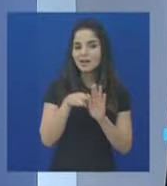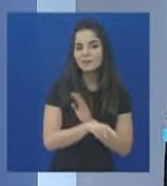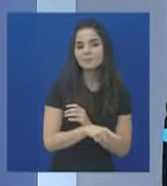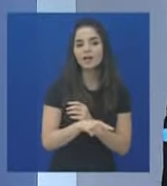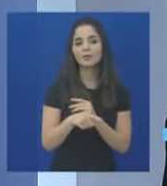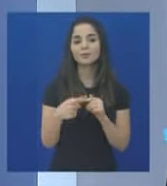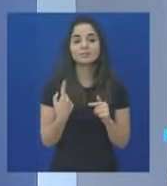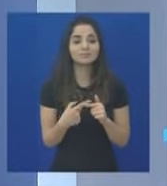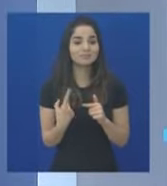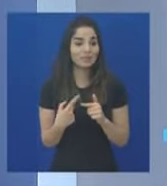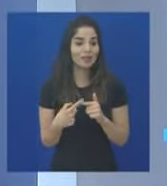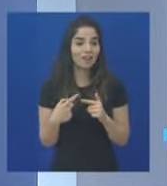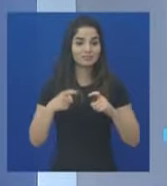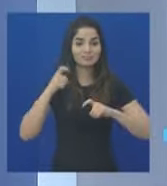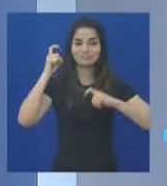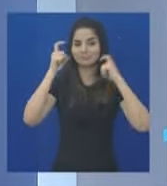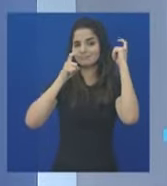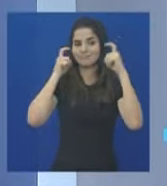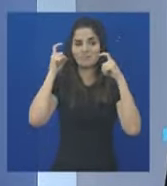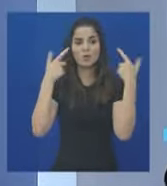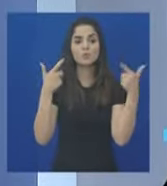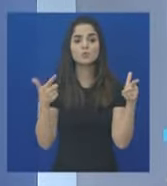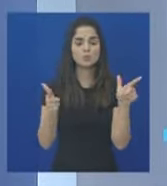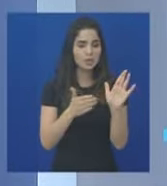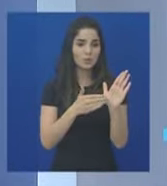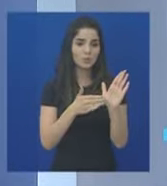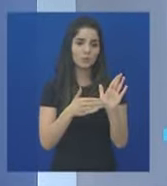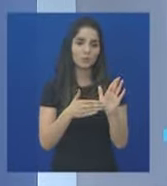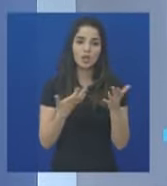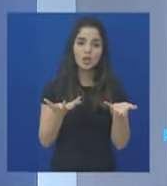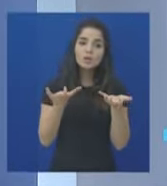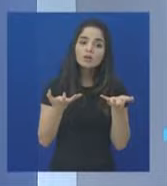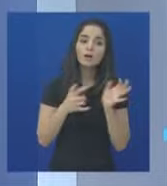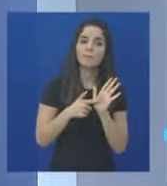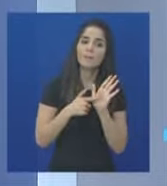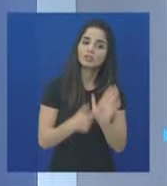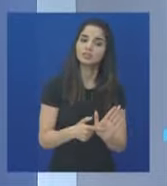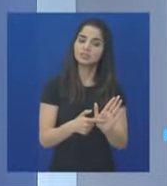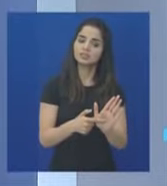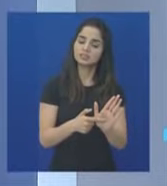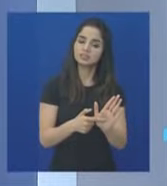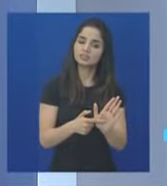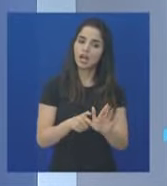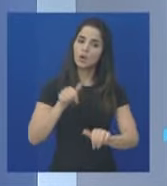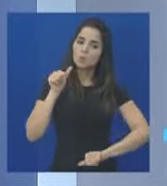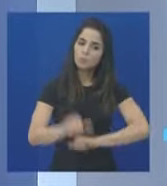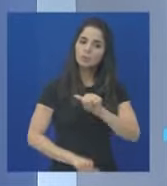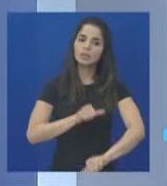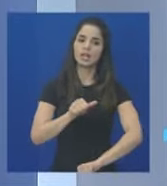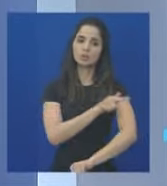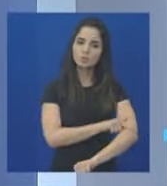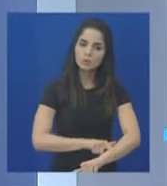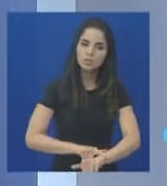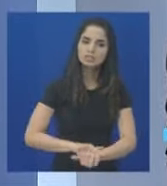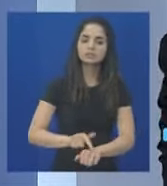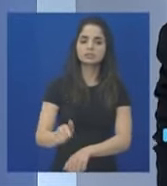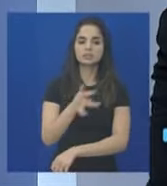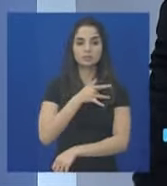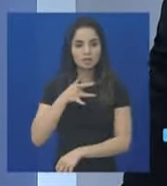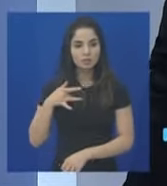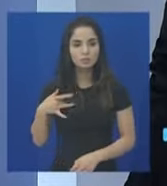desesperado, de quem não apresenta proposta. Eu quero apresentar proposta de reconstrução na educação, na saúde, no